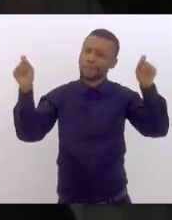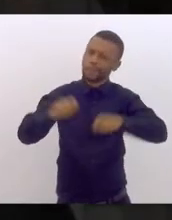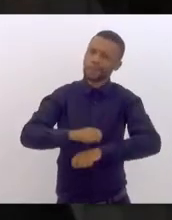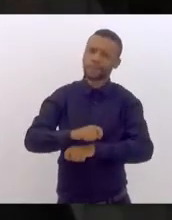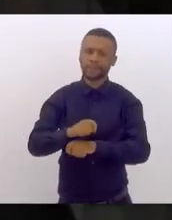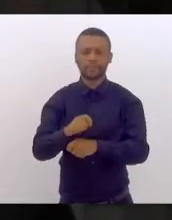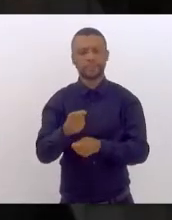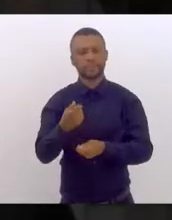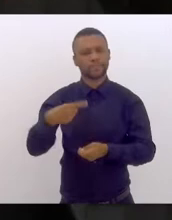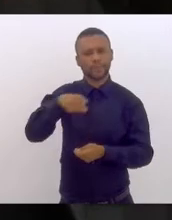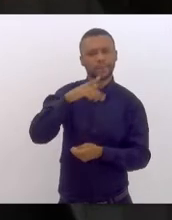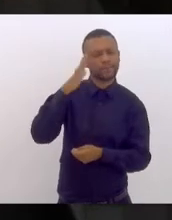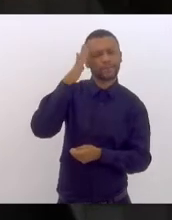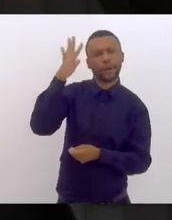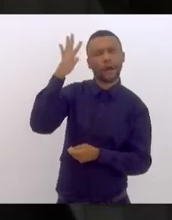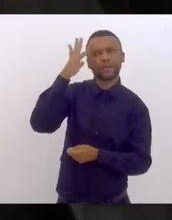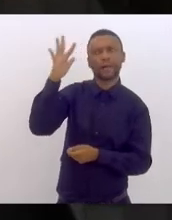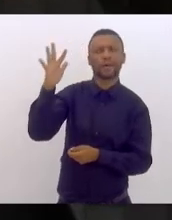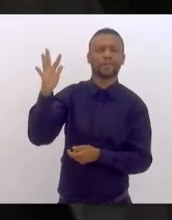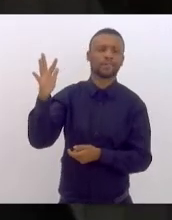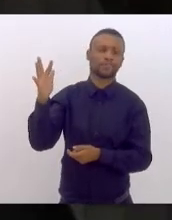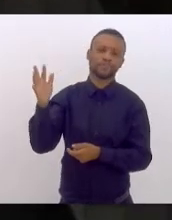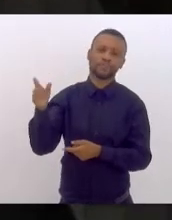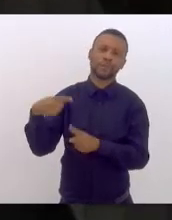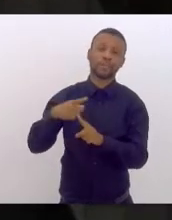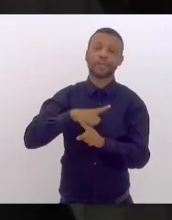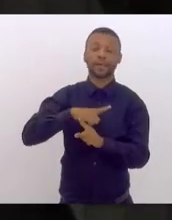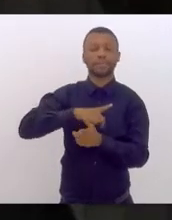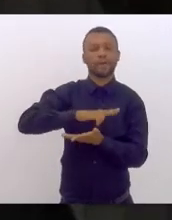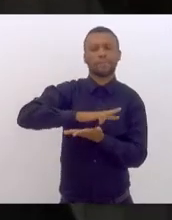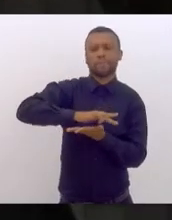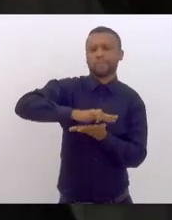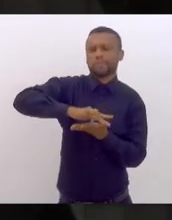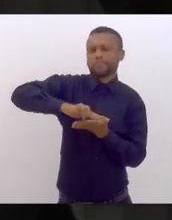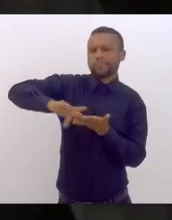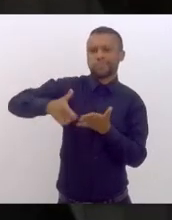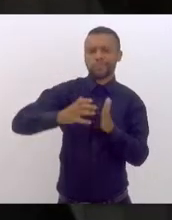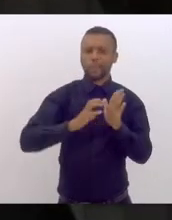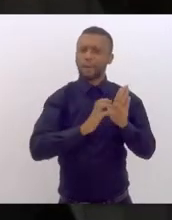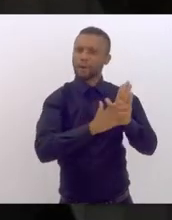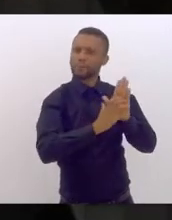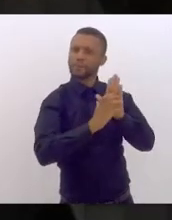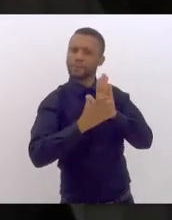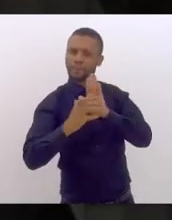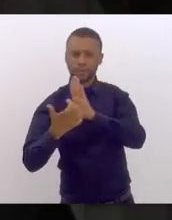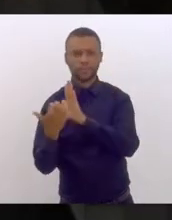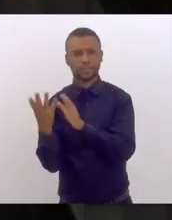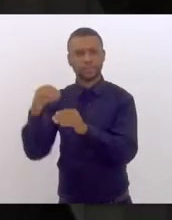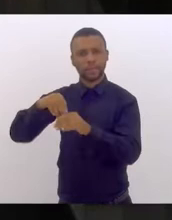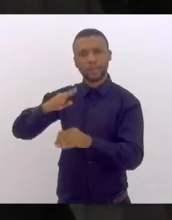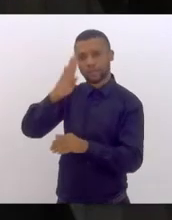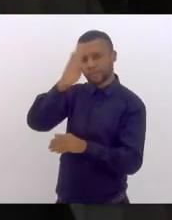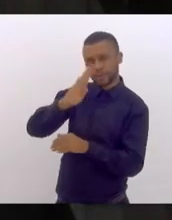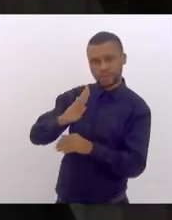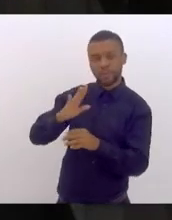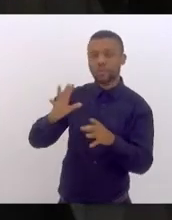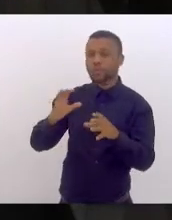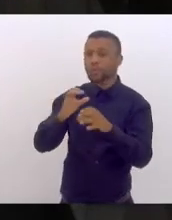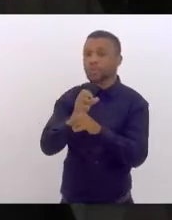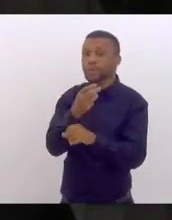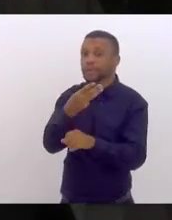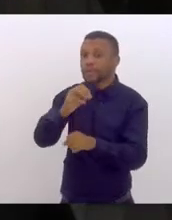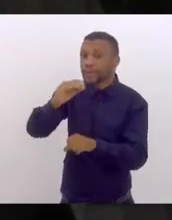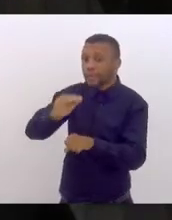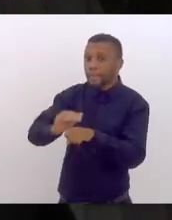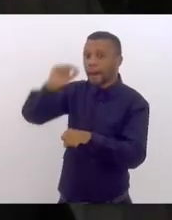até porque é existe uma gama muito grande de partidos políticos no nosso país superior a trinta